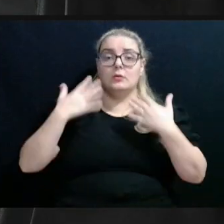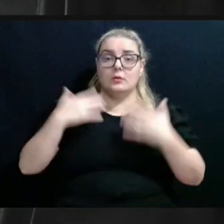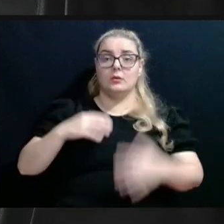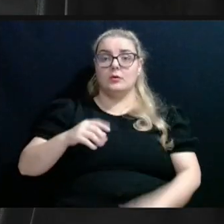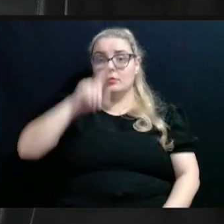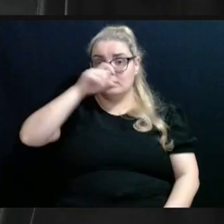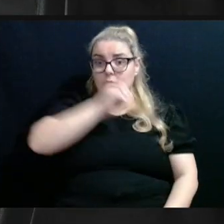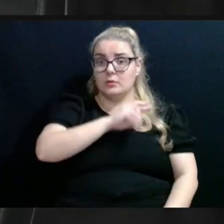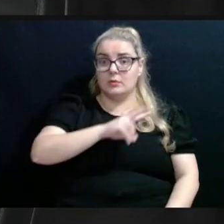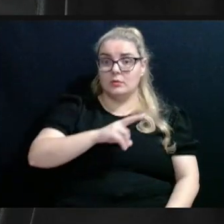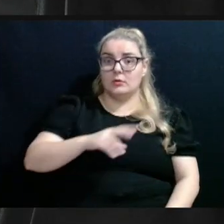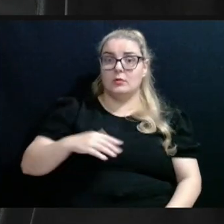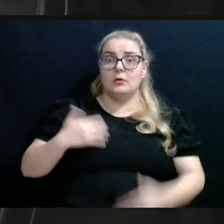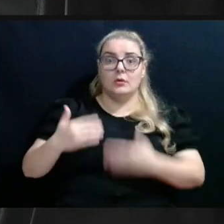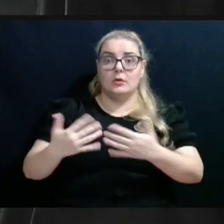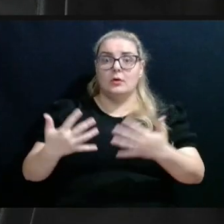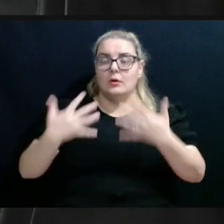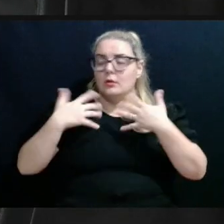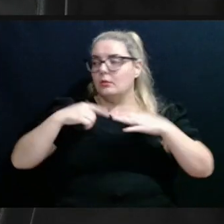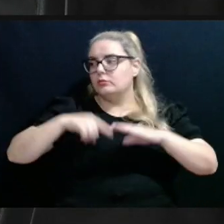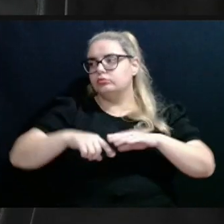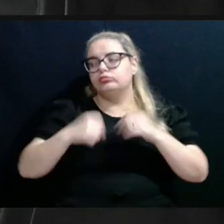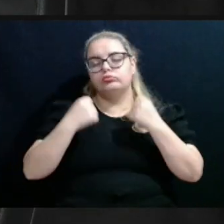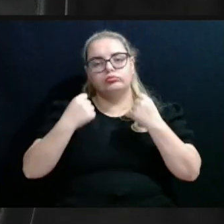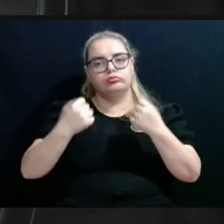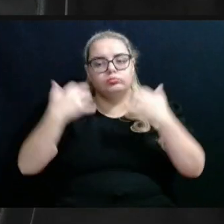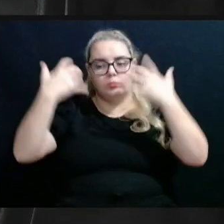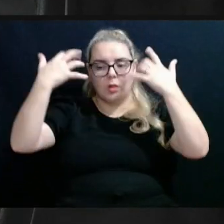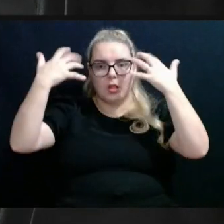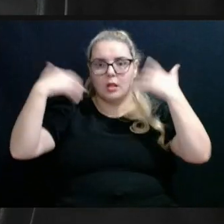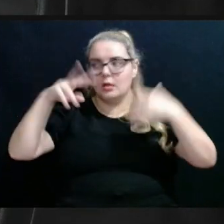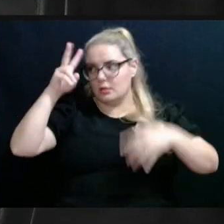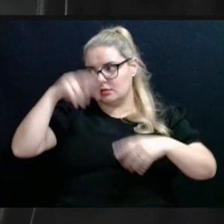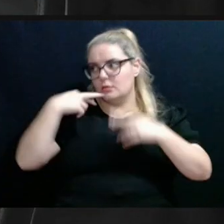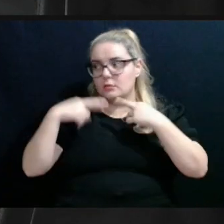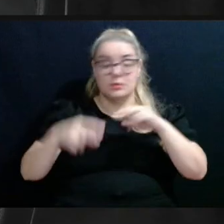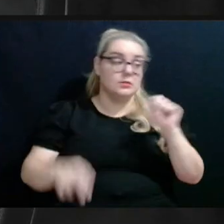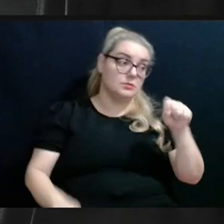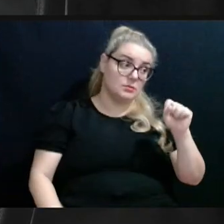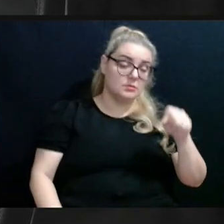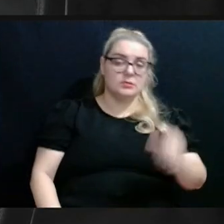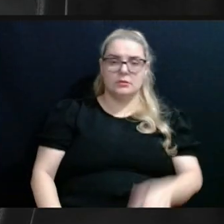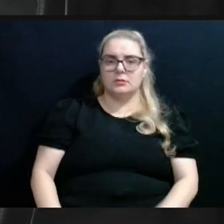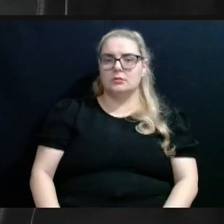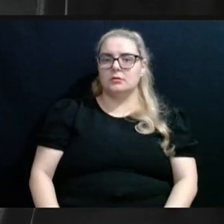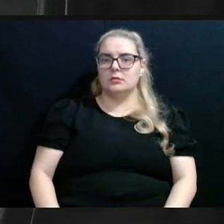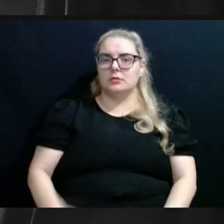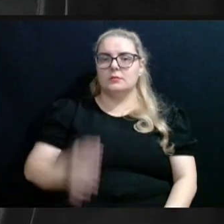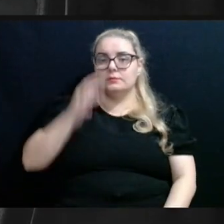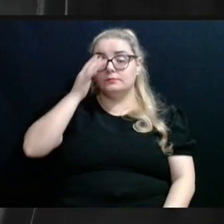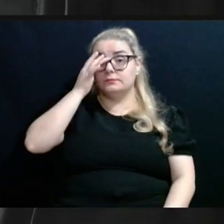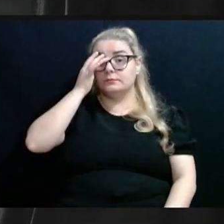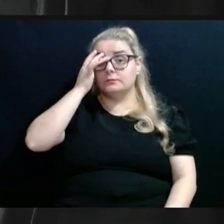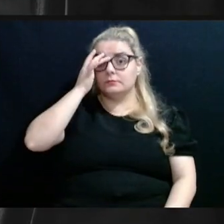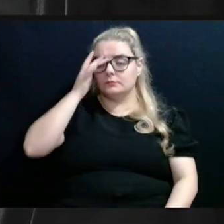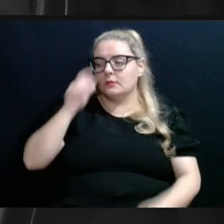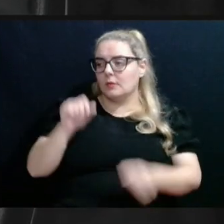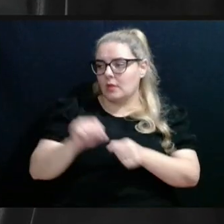passou por um calor imenso, né? Você lembra das reclamações? Sim. E nós fizemos aí